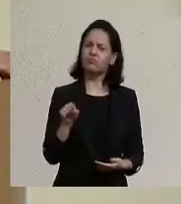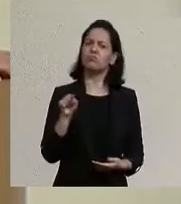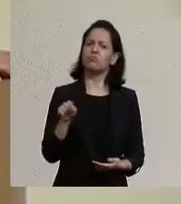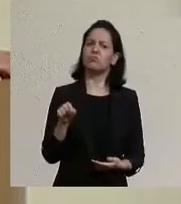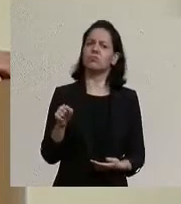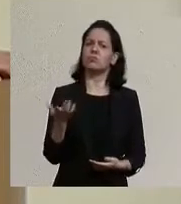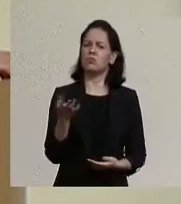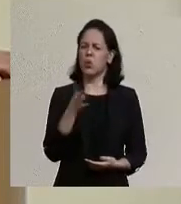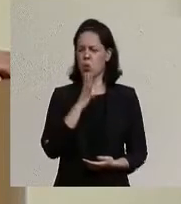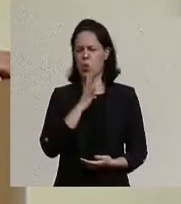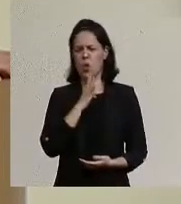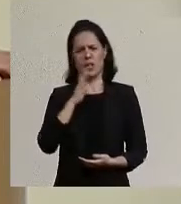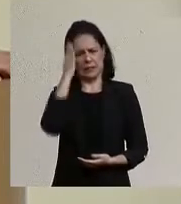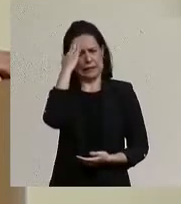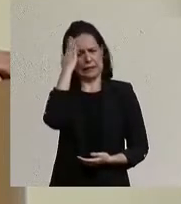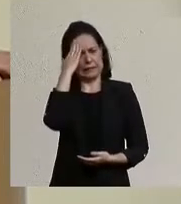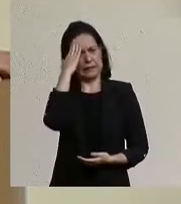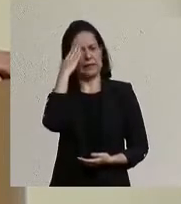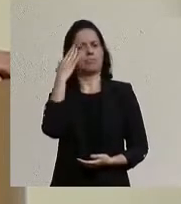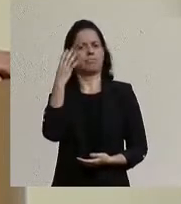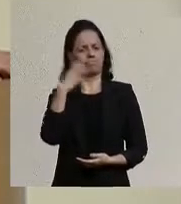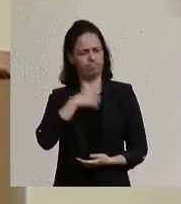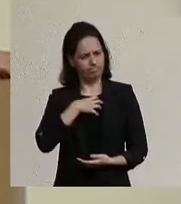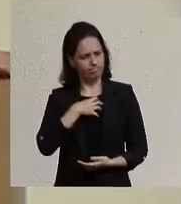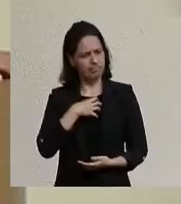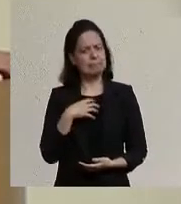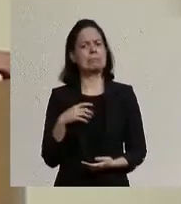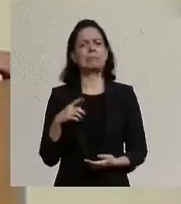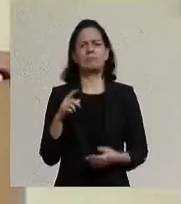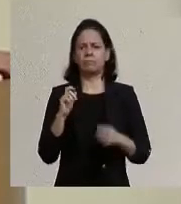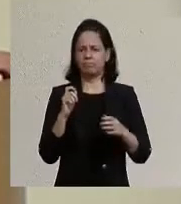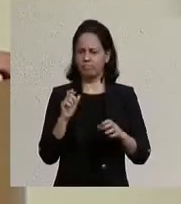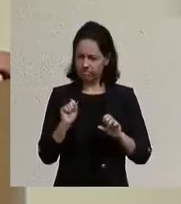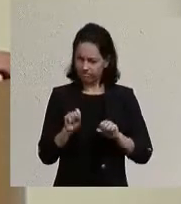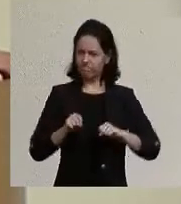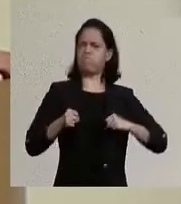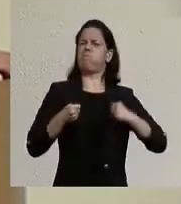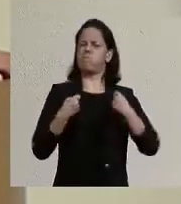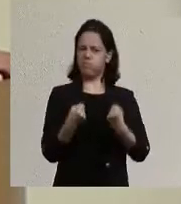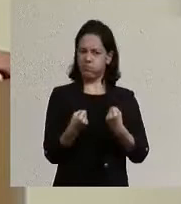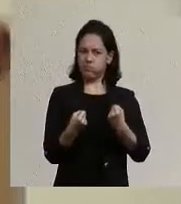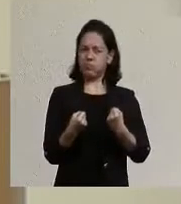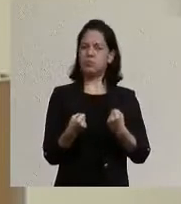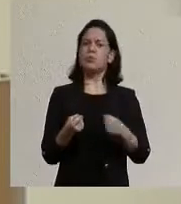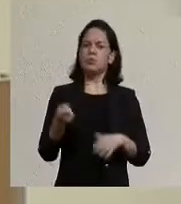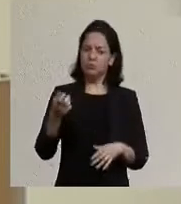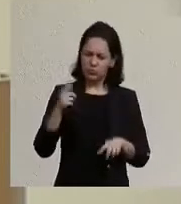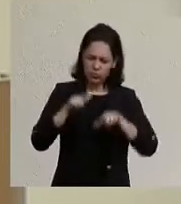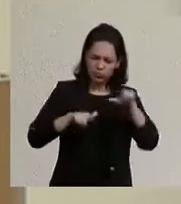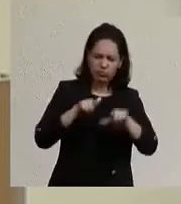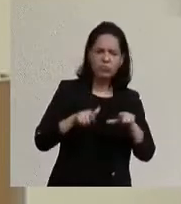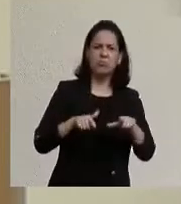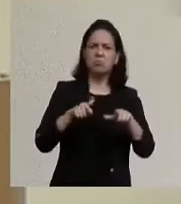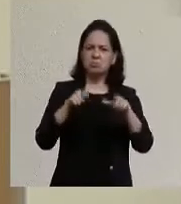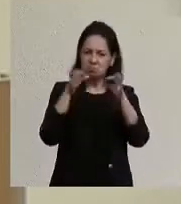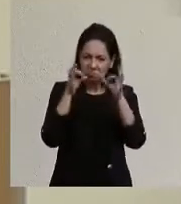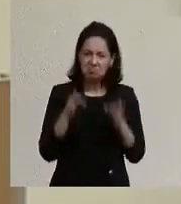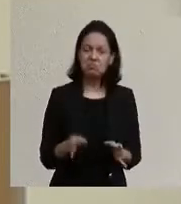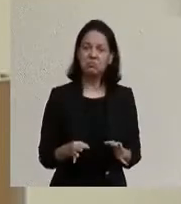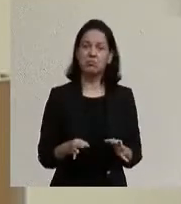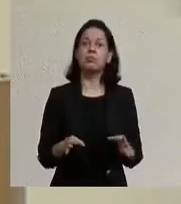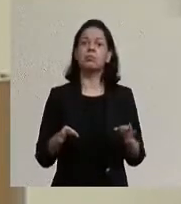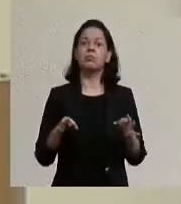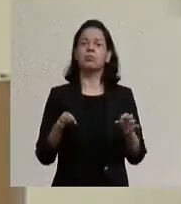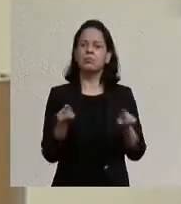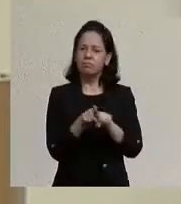de conhecimento é um determinação fez um brilhante trabalho é